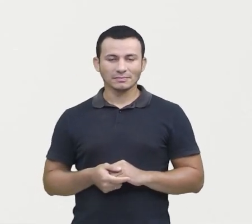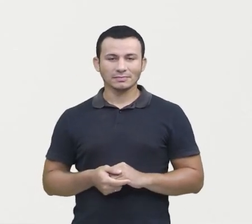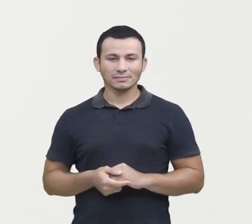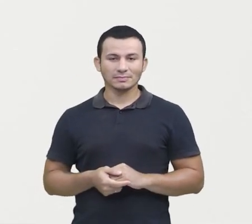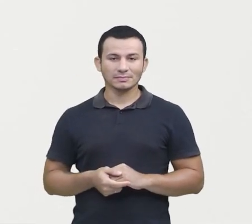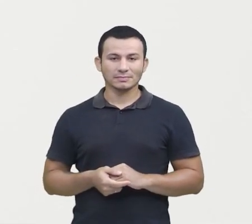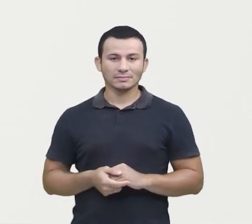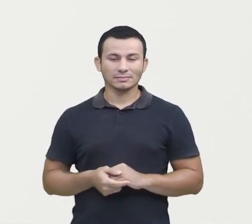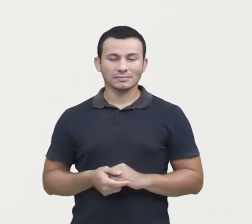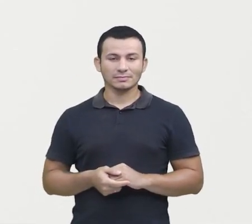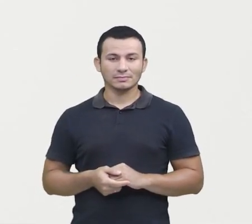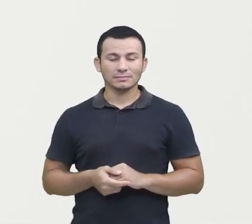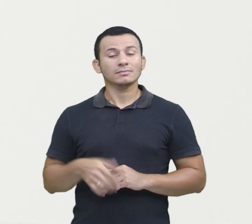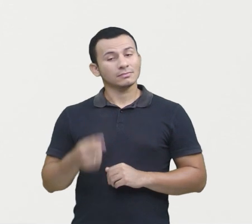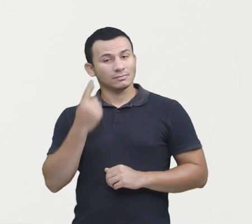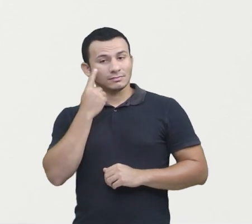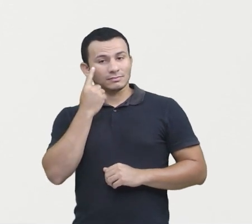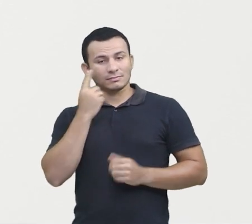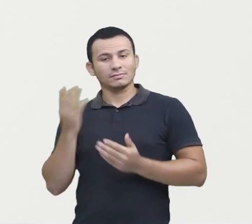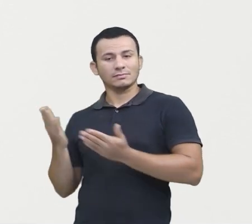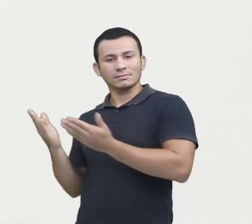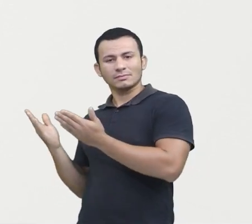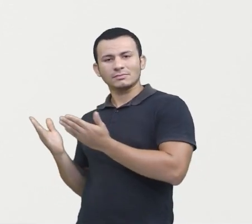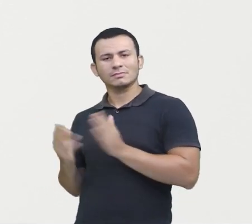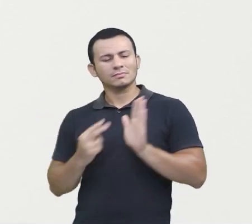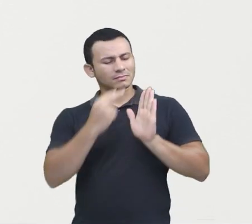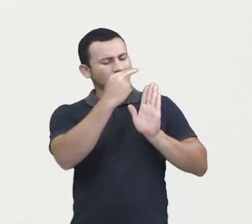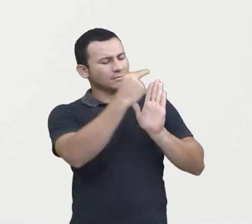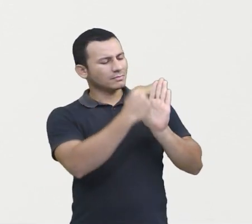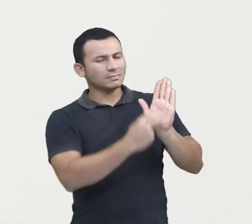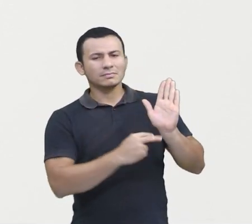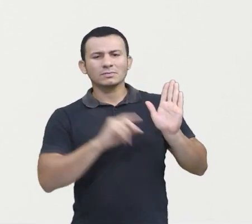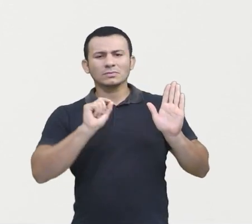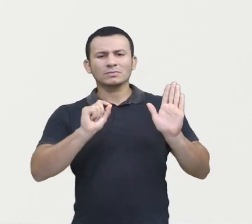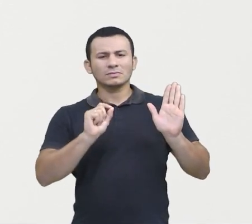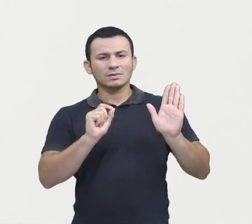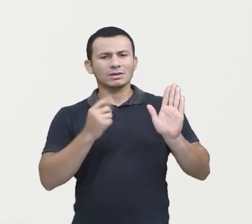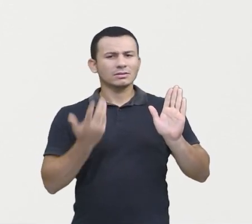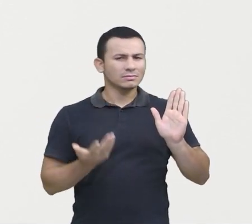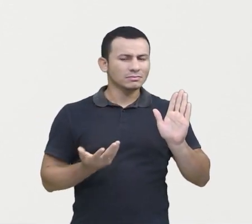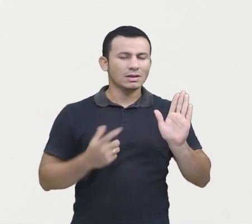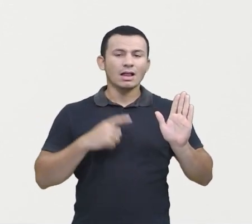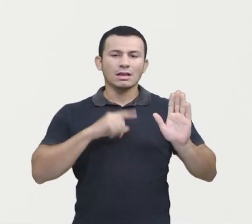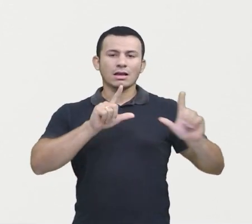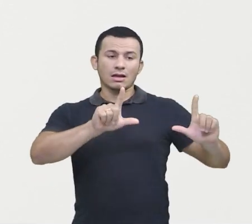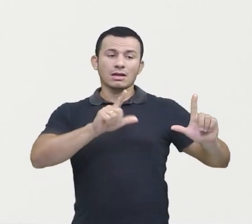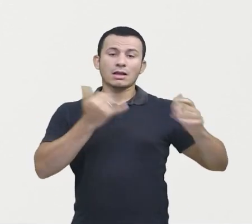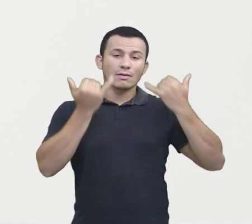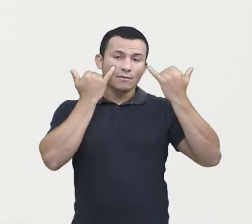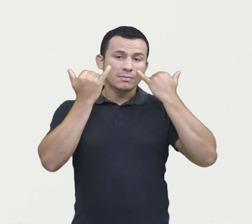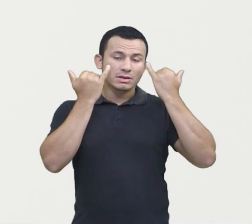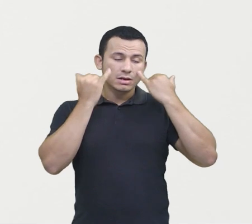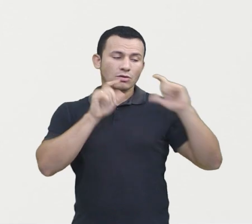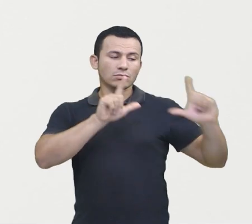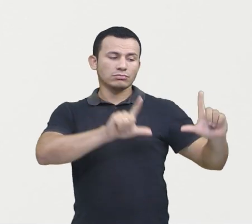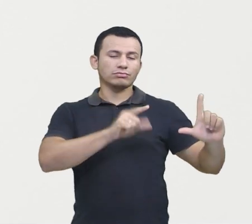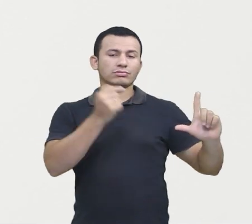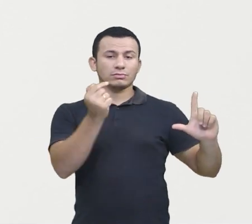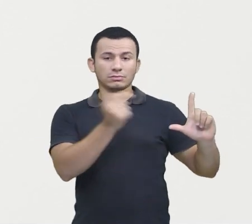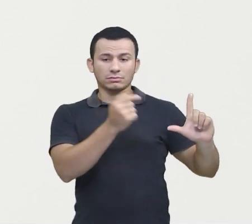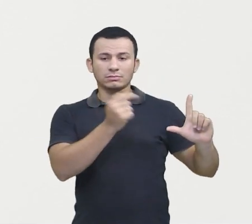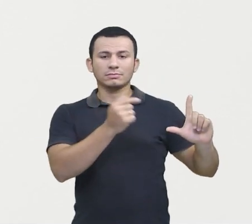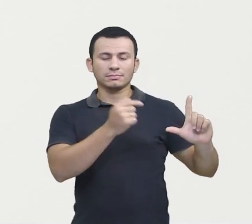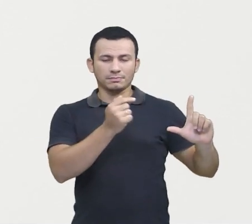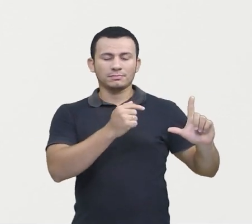Olha aqui, crianças, o que nós estamos vendo? Nós estamos vendo o cartaz deste curta-metragem. Quando